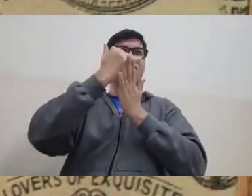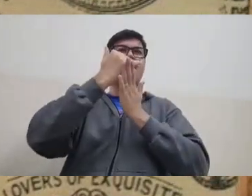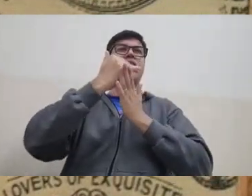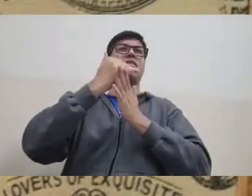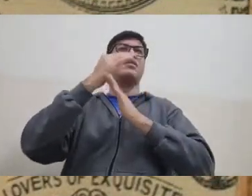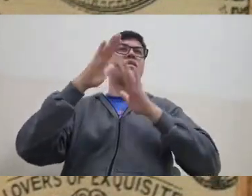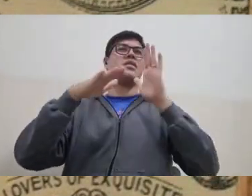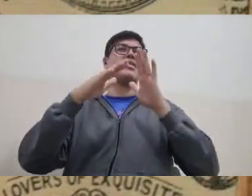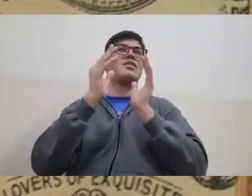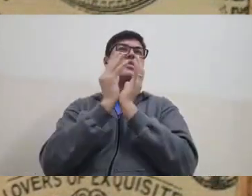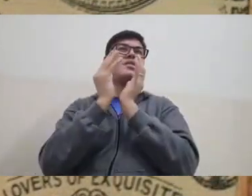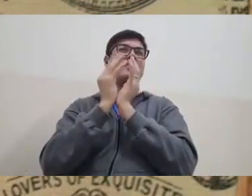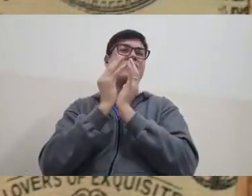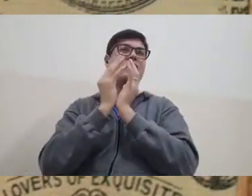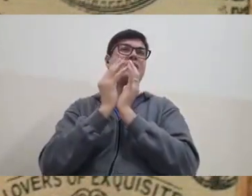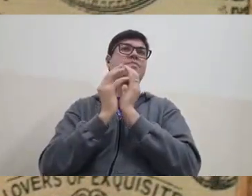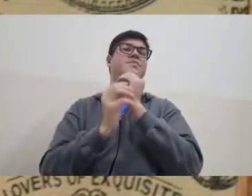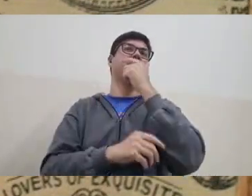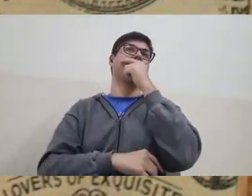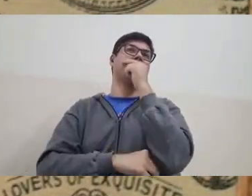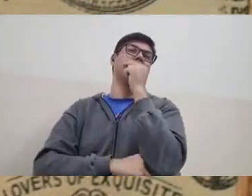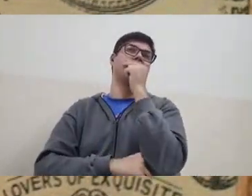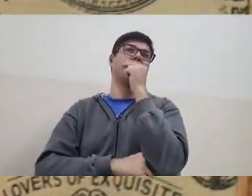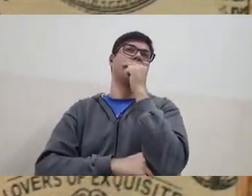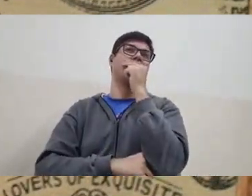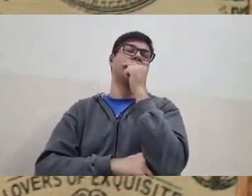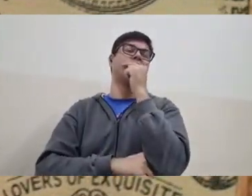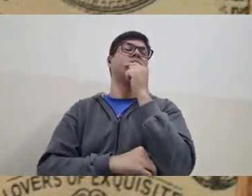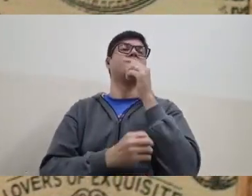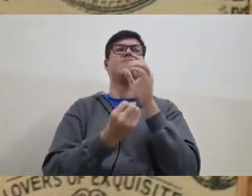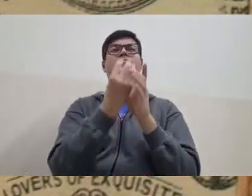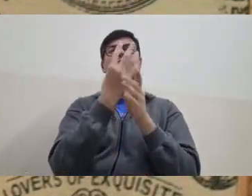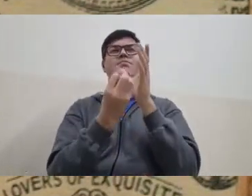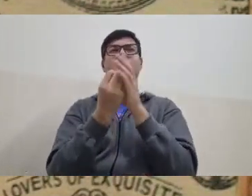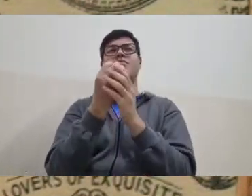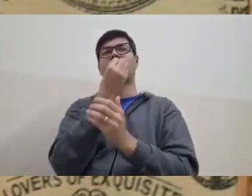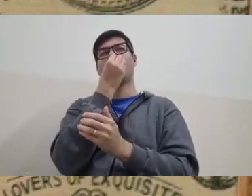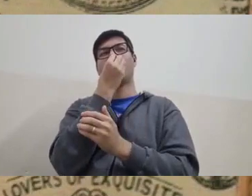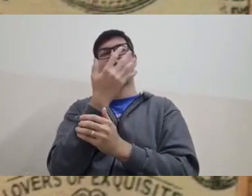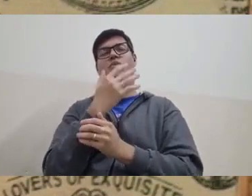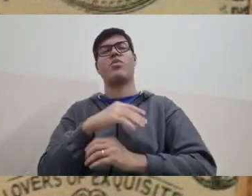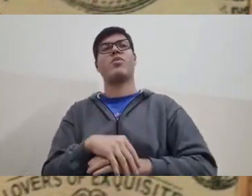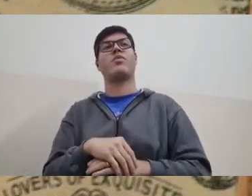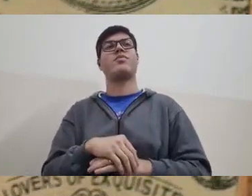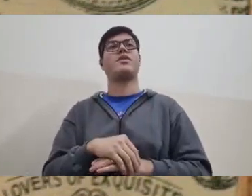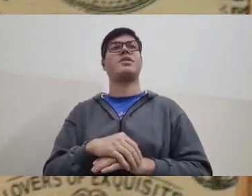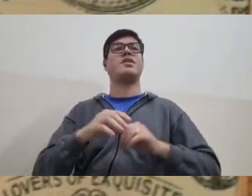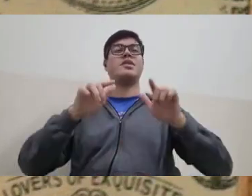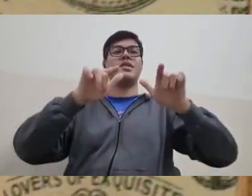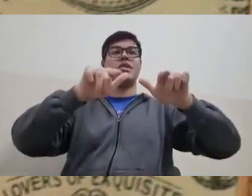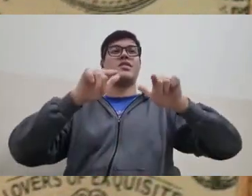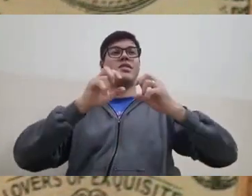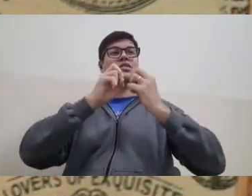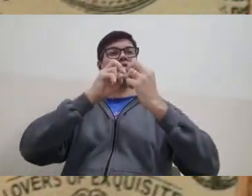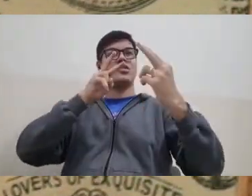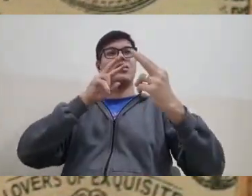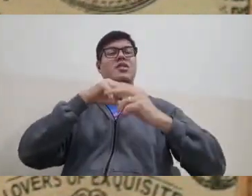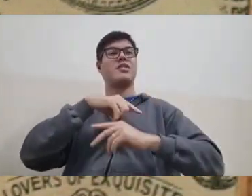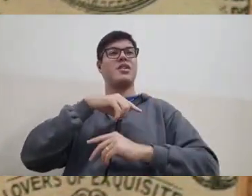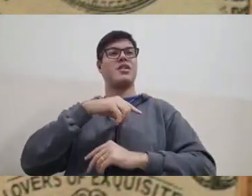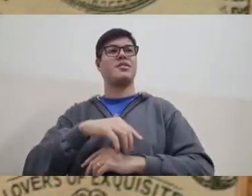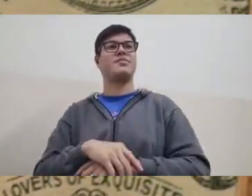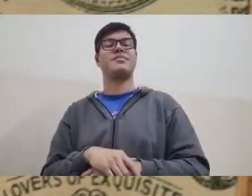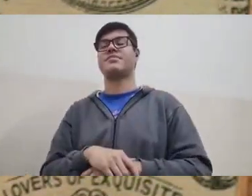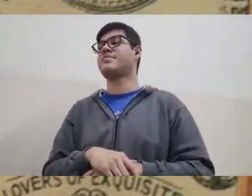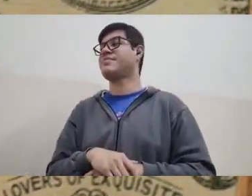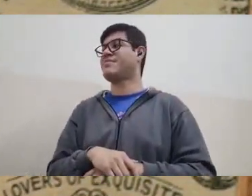citar assim 100 anos Nós criamos muita coisa boa né pode falar certificação digital eu ia falar